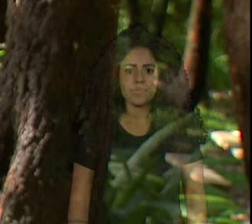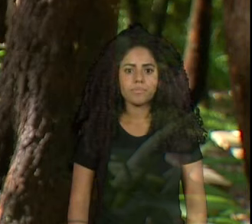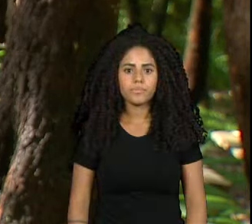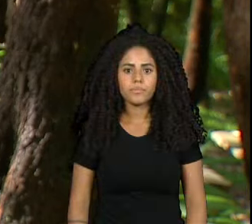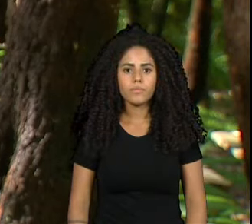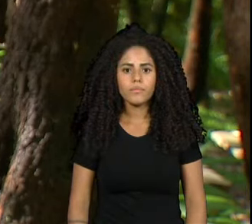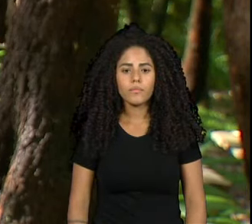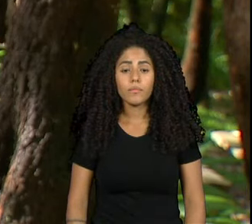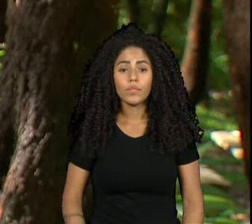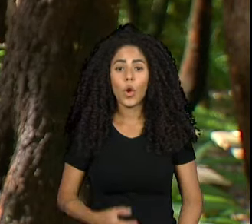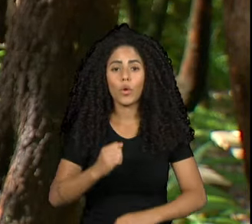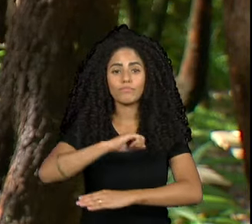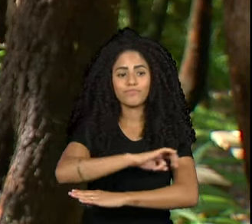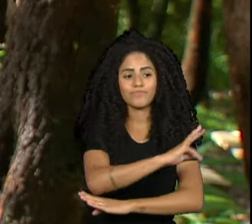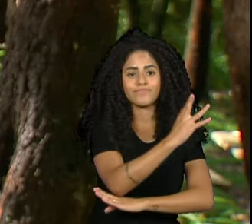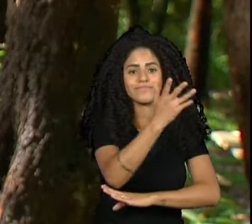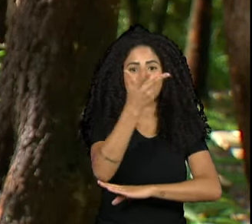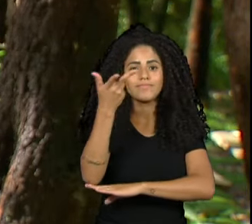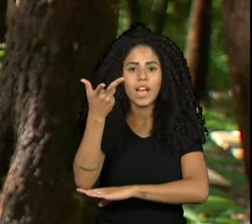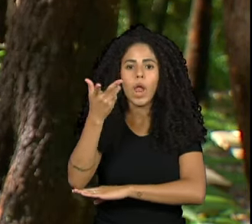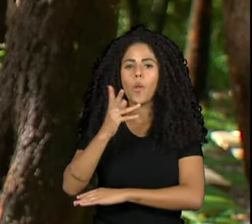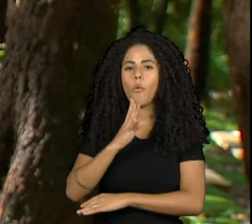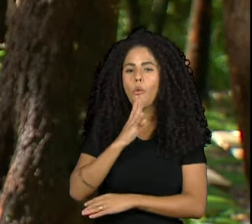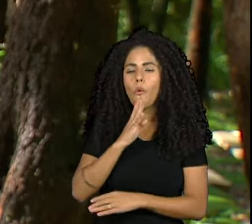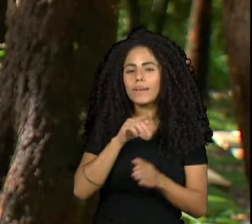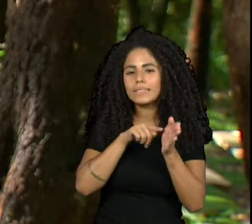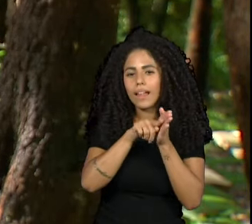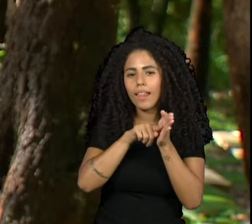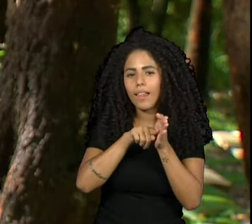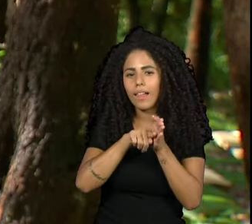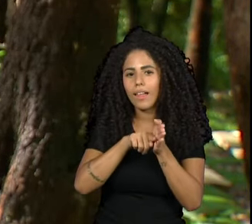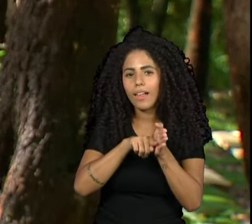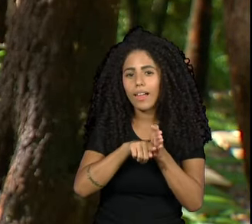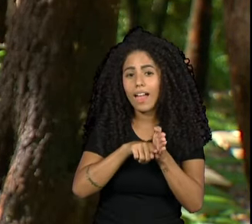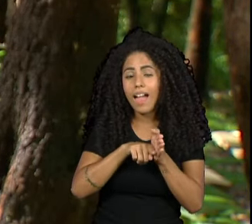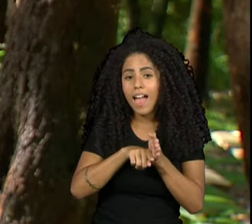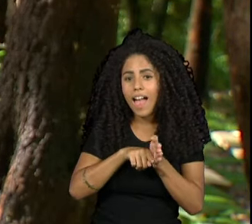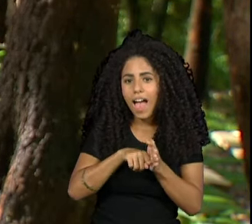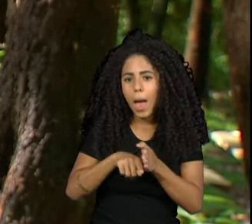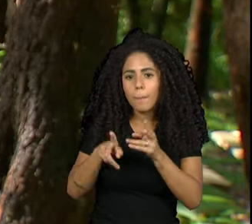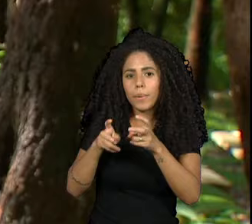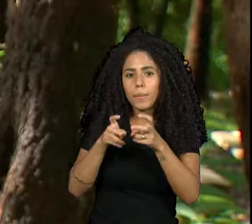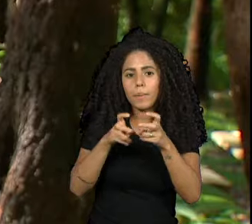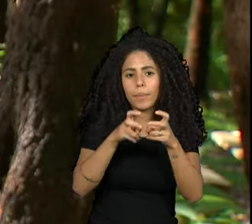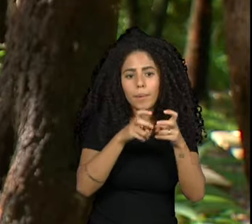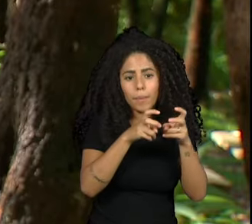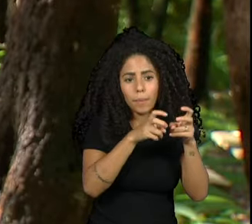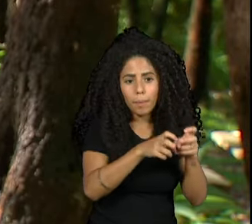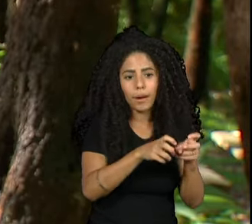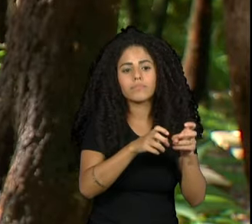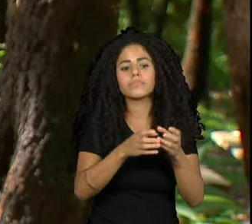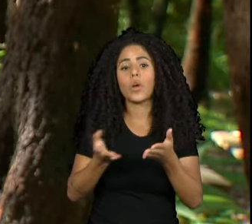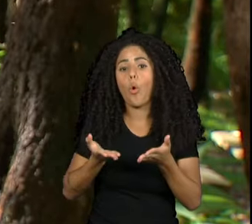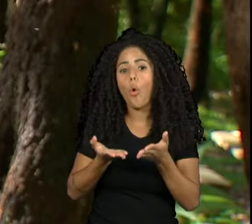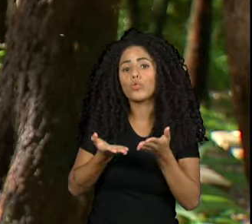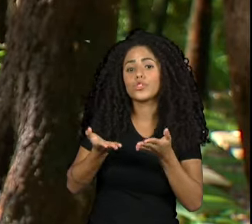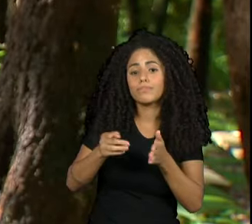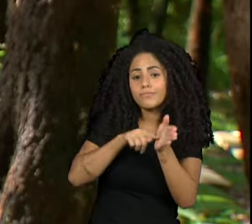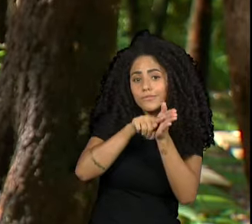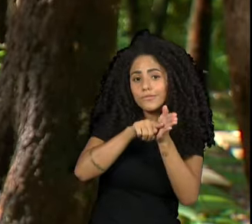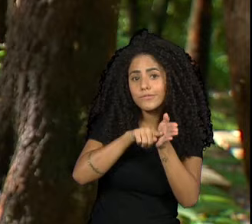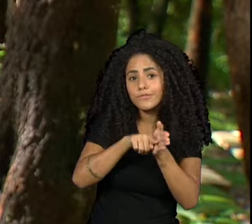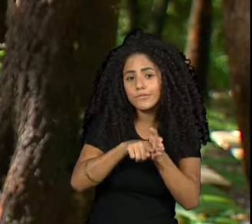No Repórter Eco de hoje, conheça a expedição científica que a ONG Sea Shepherd realiza no Brasil para